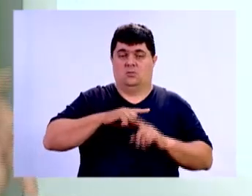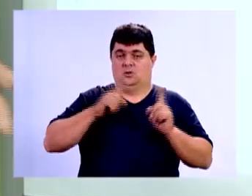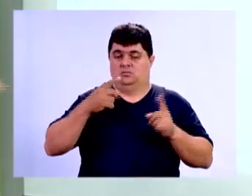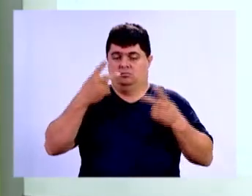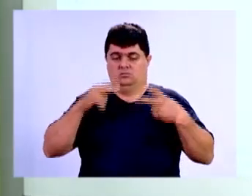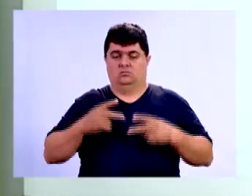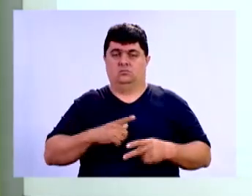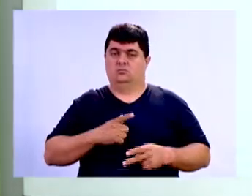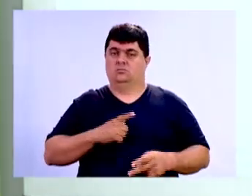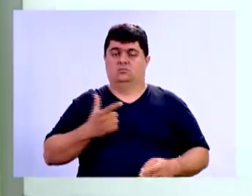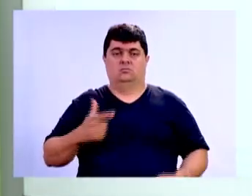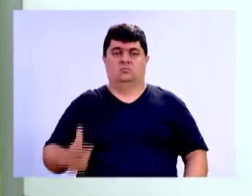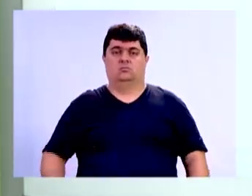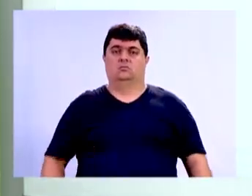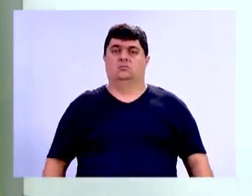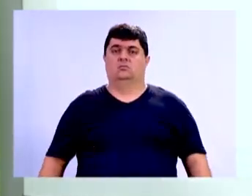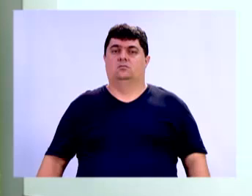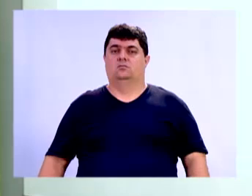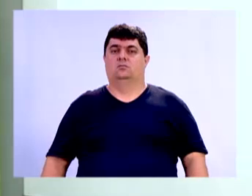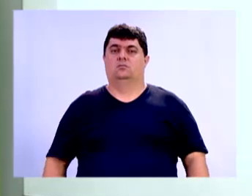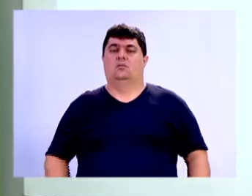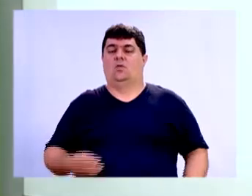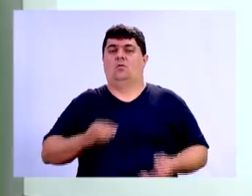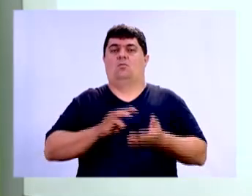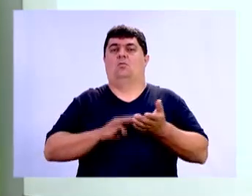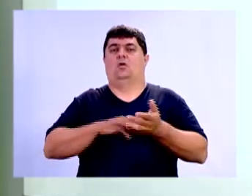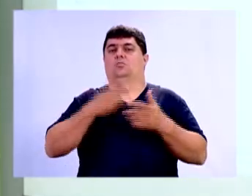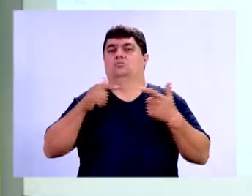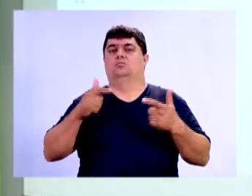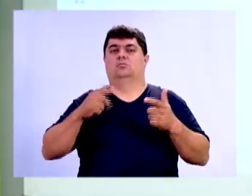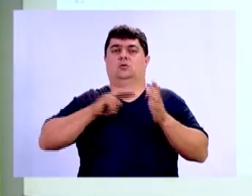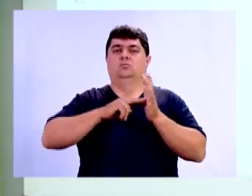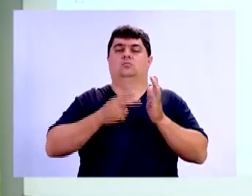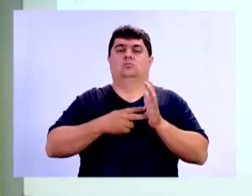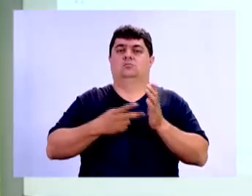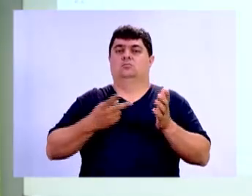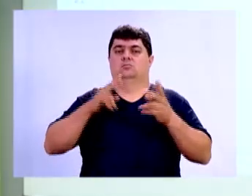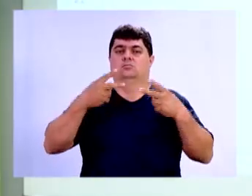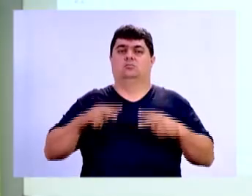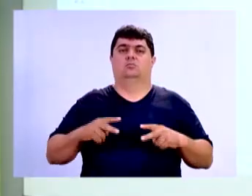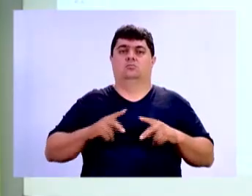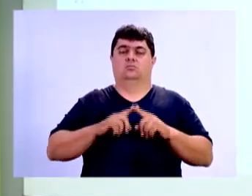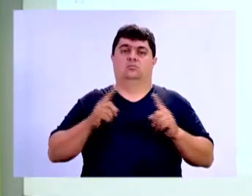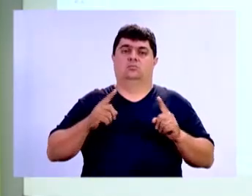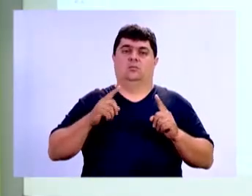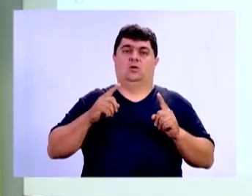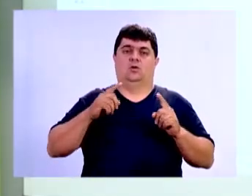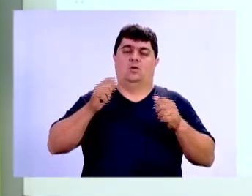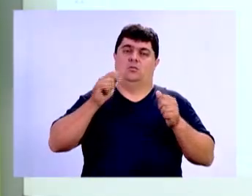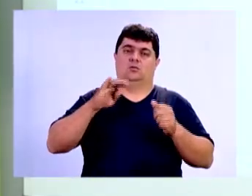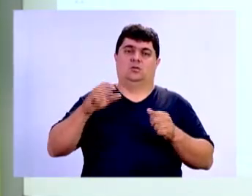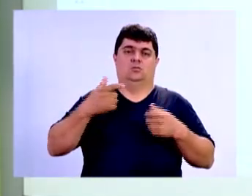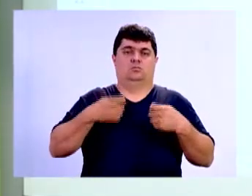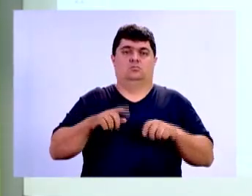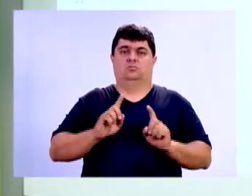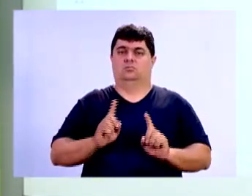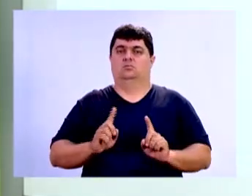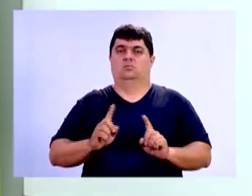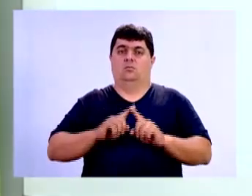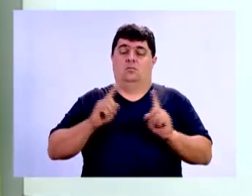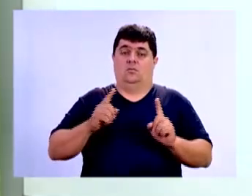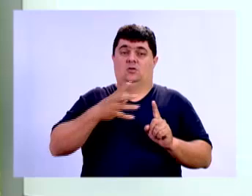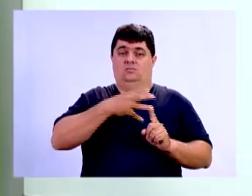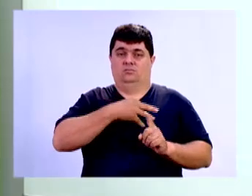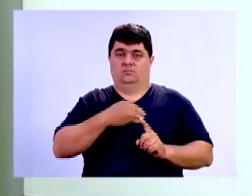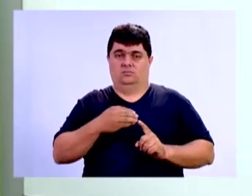codificação. Como é que eu defino um método sem codificação, professor? Porque a classe abstrato não precisa codificar, mas a classe